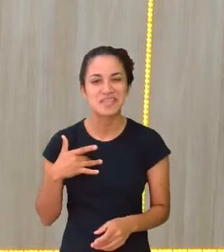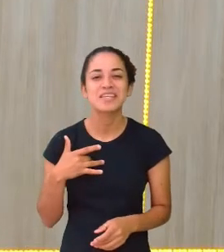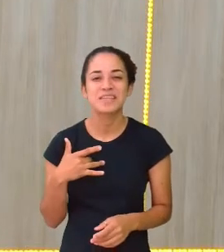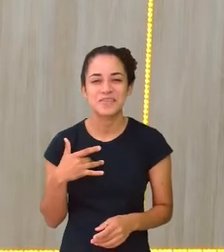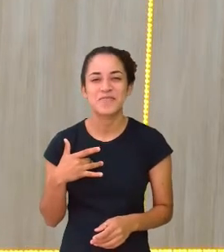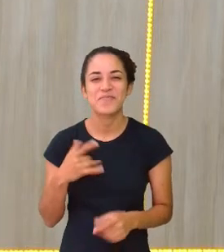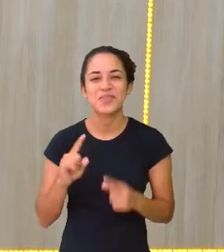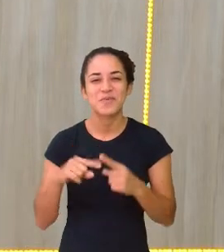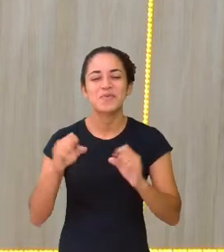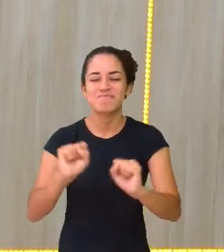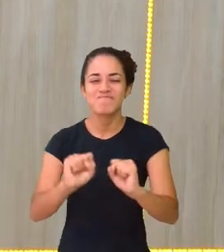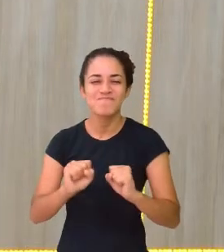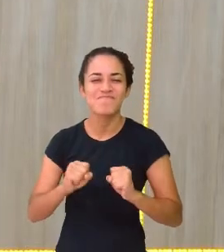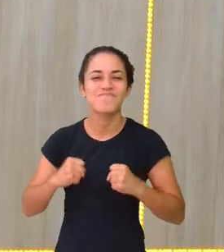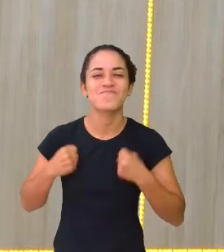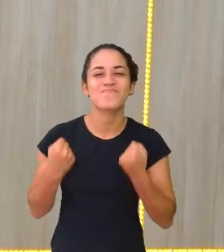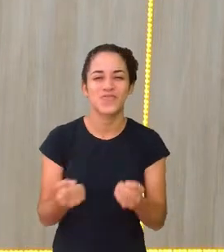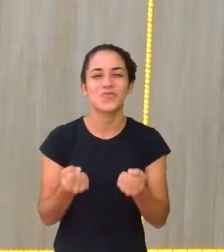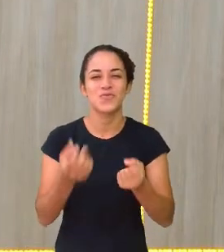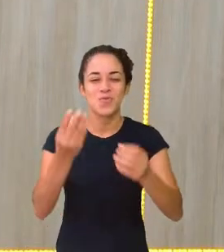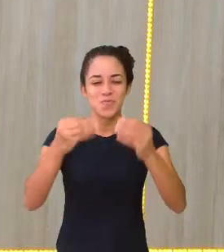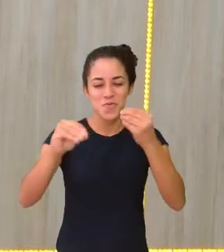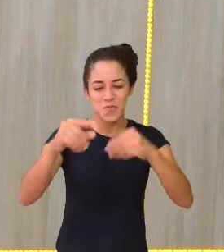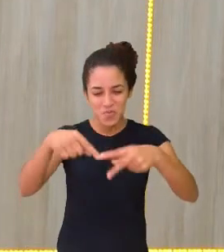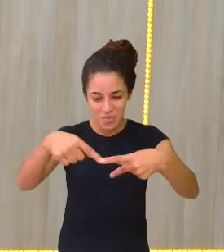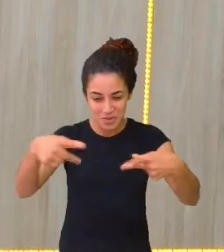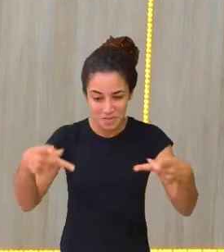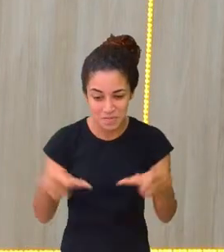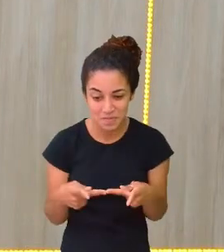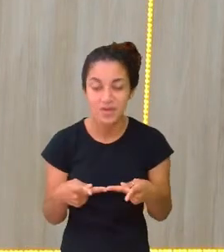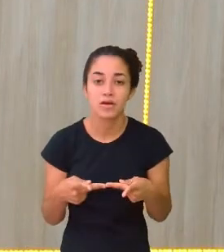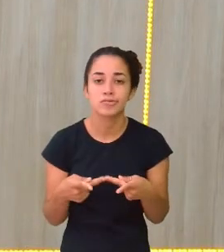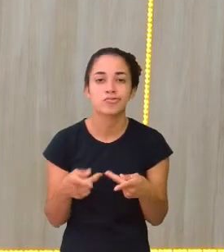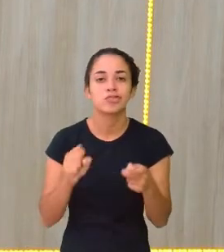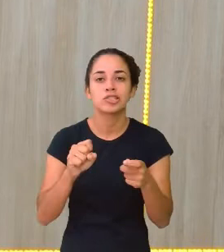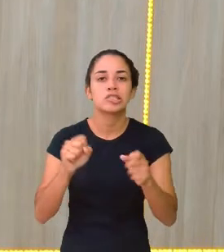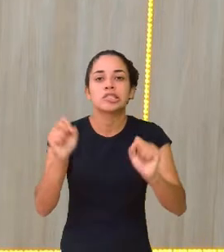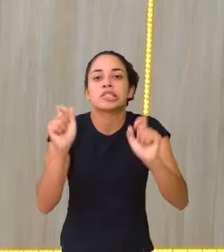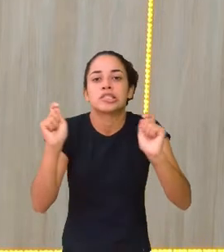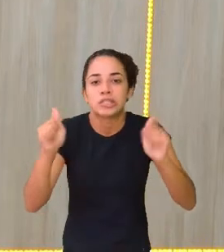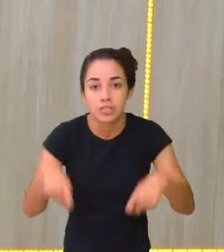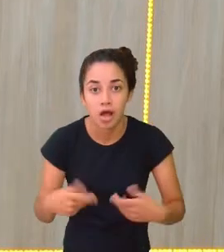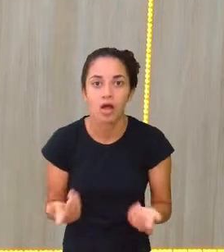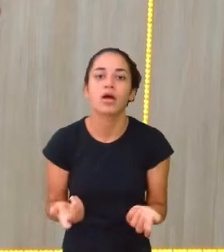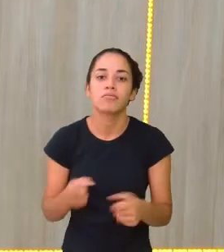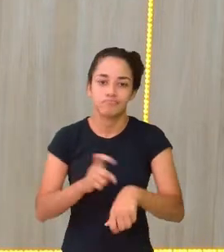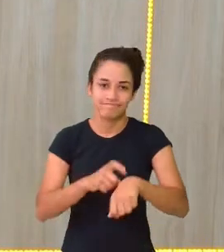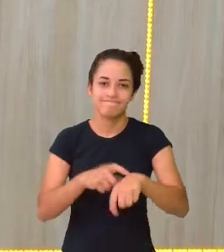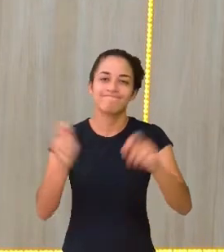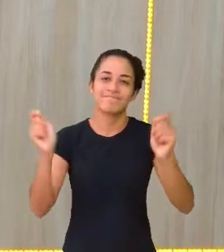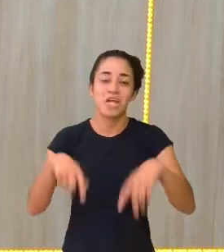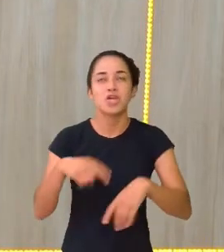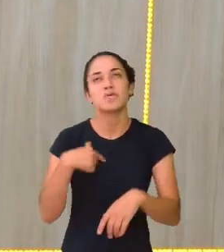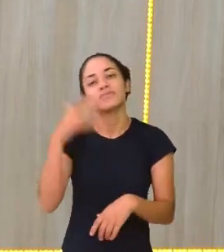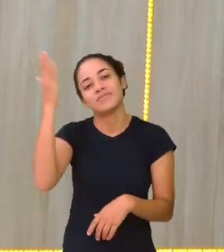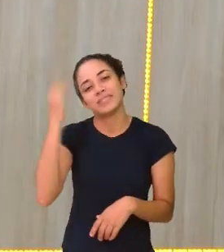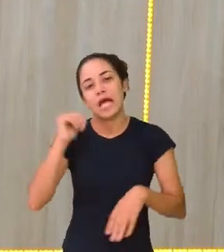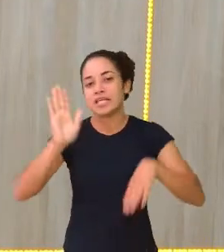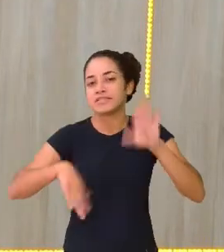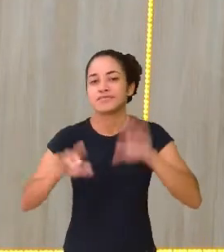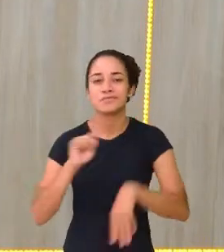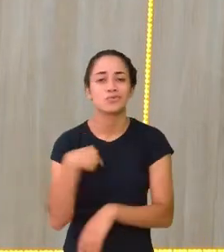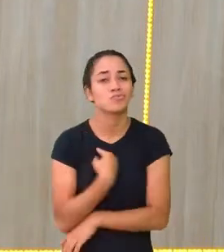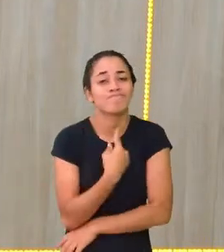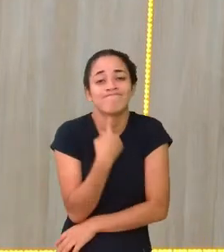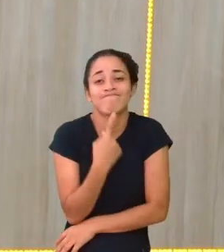começar a se esforçar em montar esse prato quando possível, né? Quando for possível. Eu sei que às vezes a gente não consegue